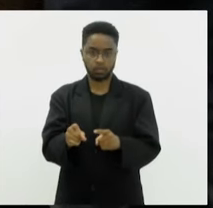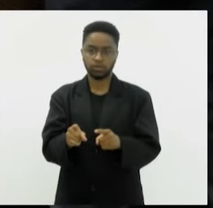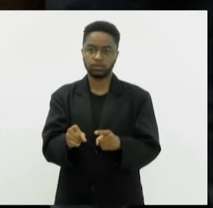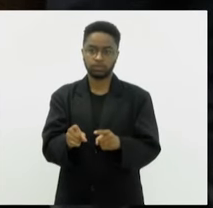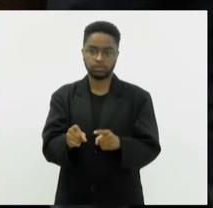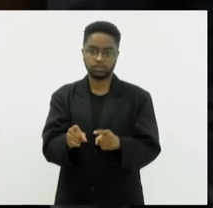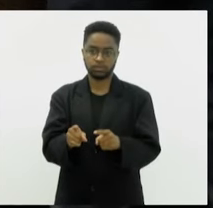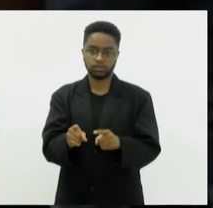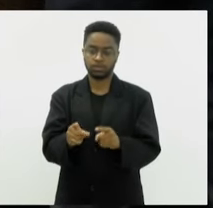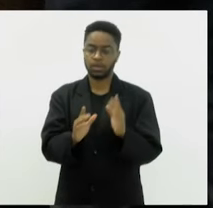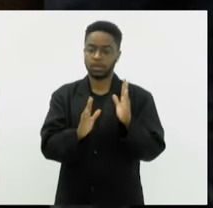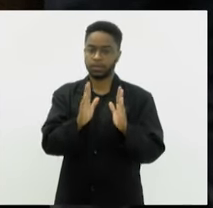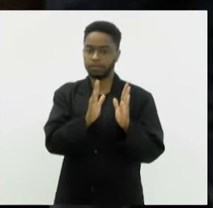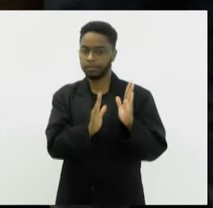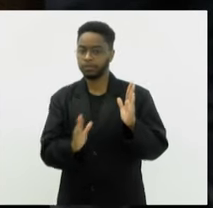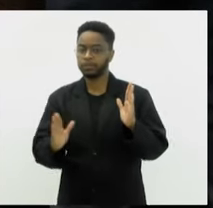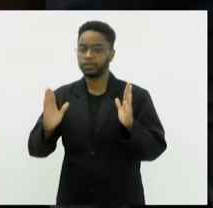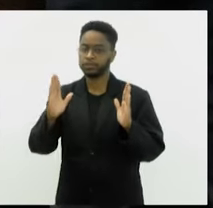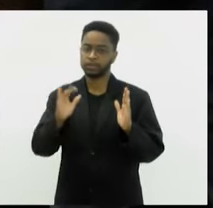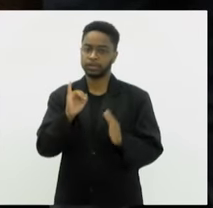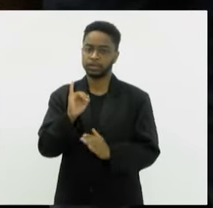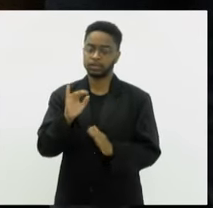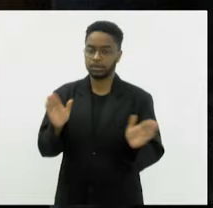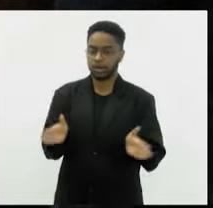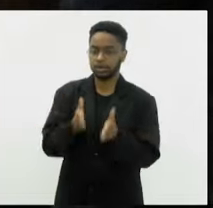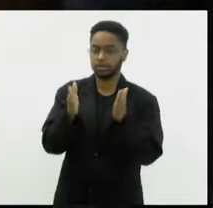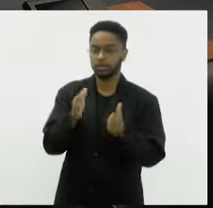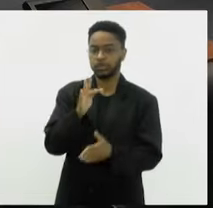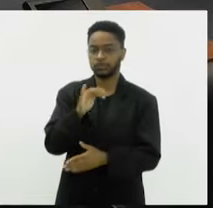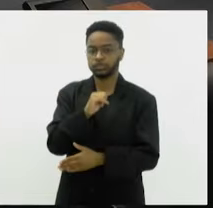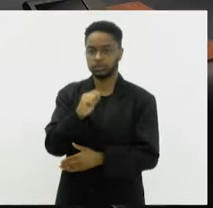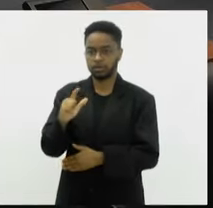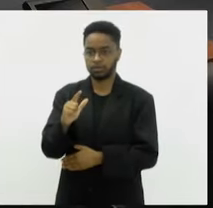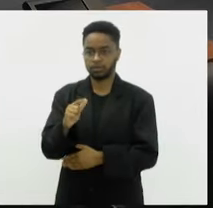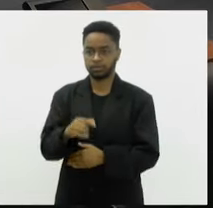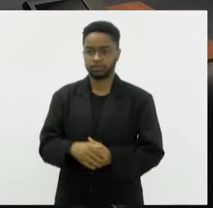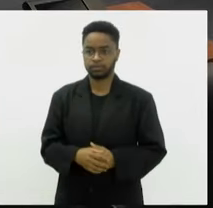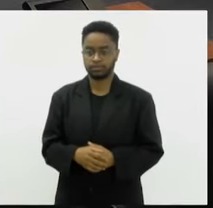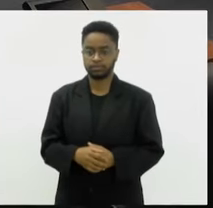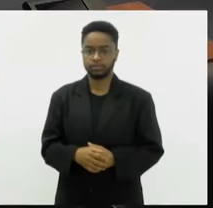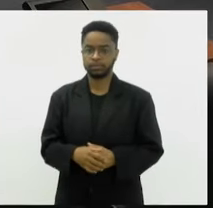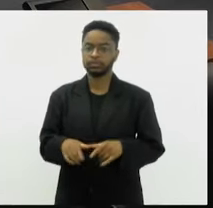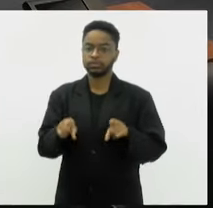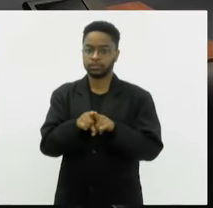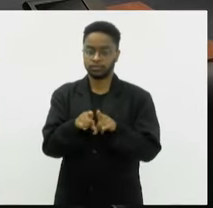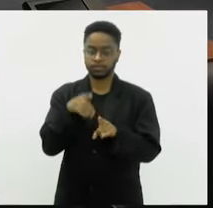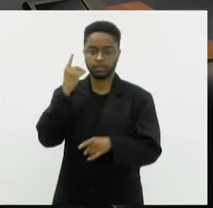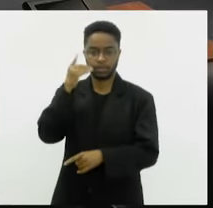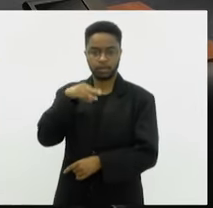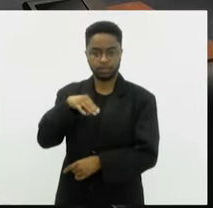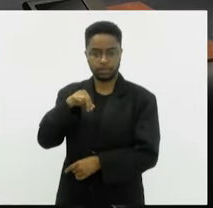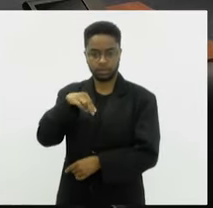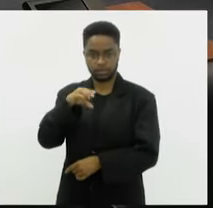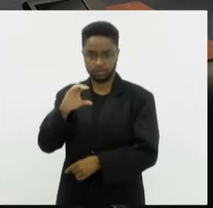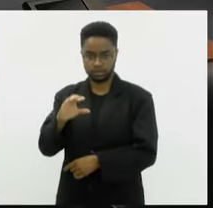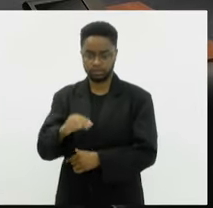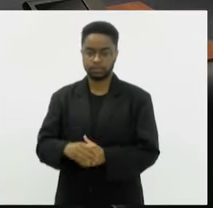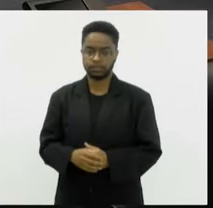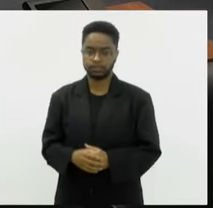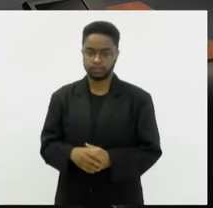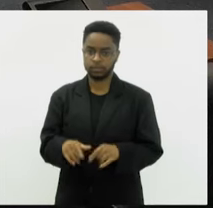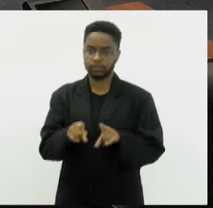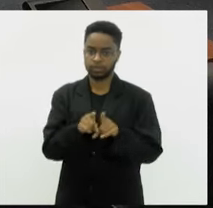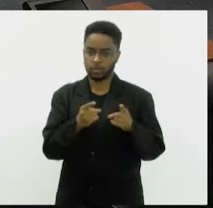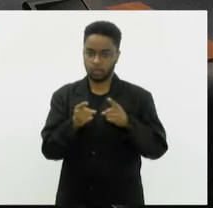às prorrogações de incentivos fiscais. Também. Voto deputado contrário Mink da bancada do também. PSOL. Deputado Mink